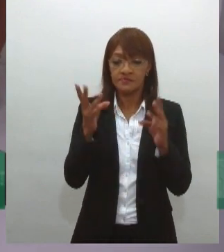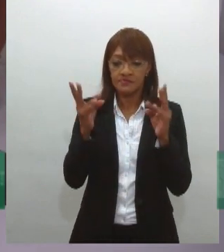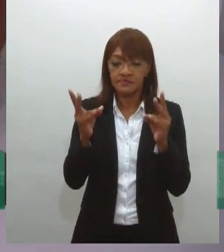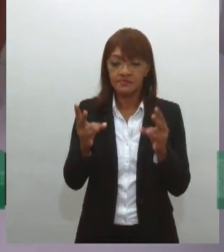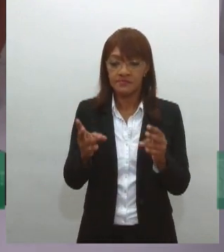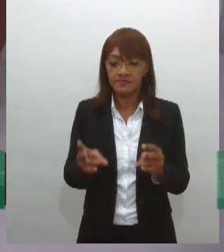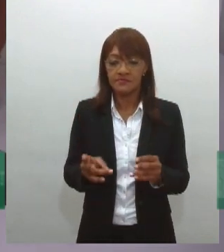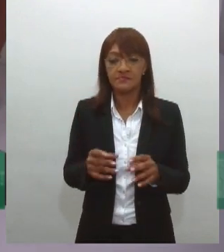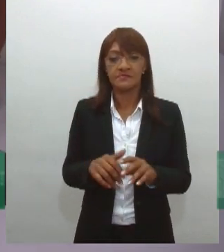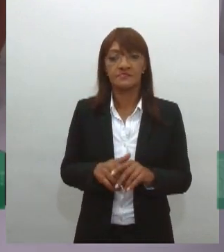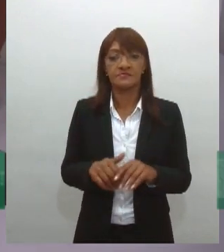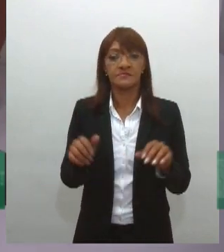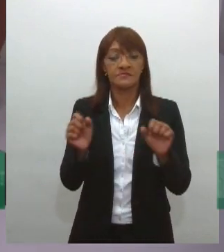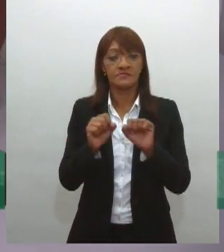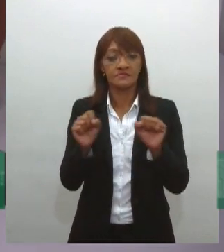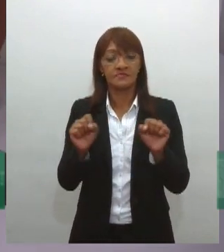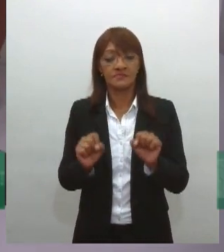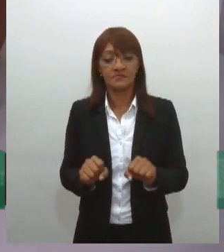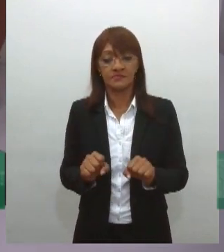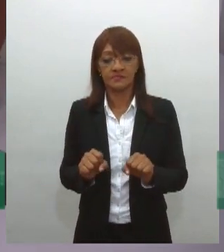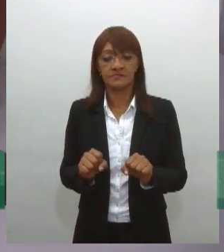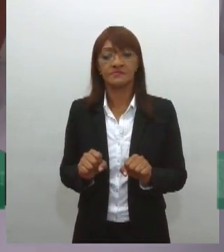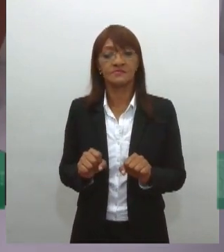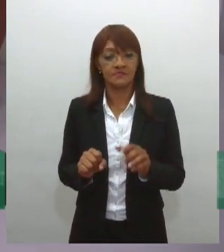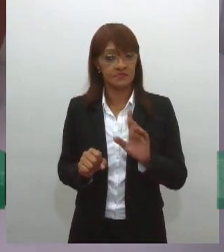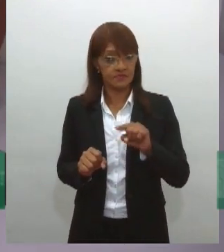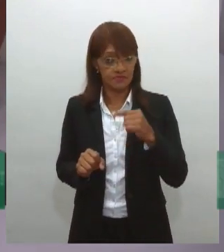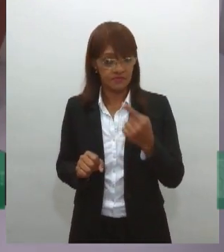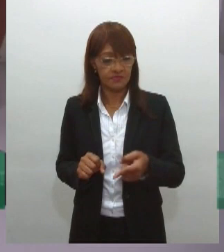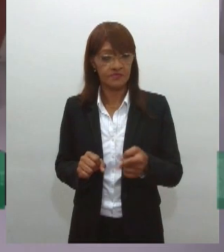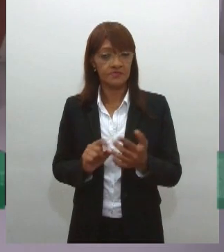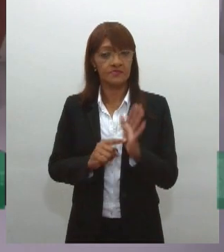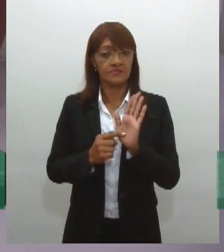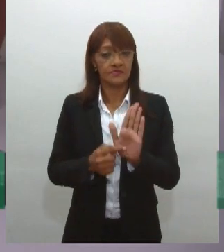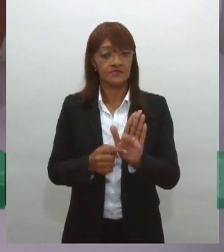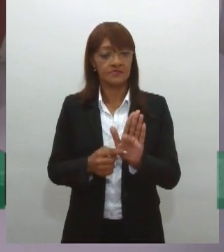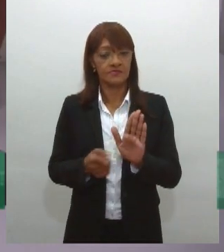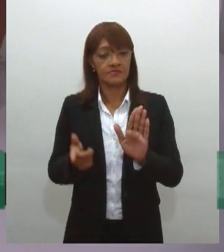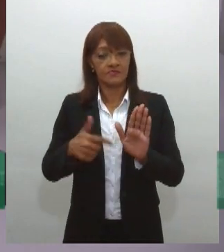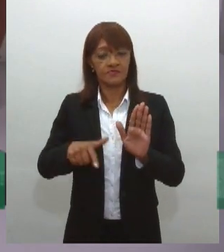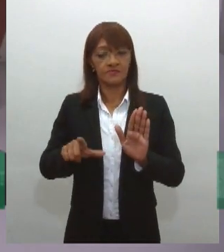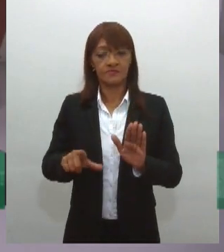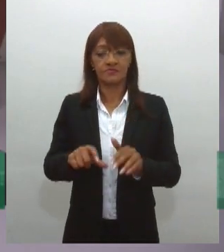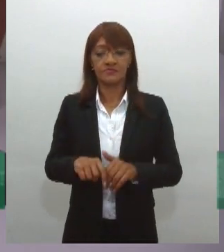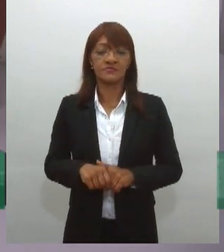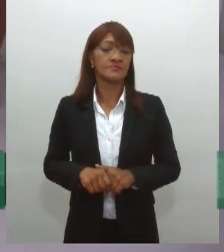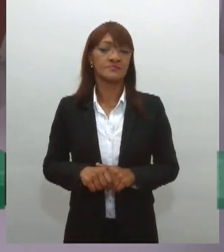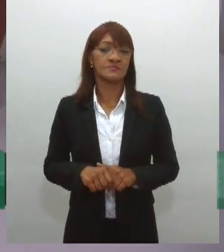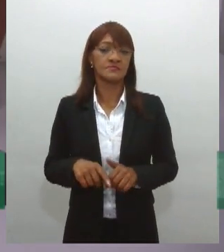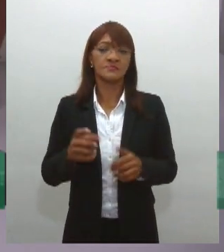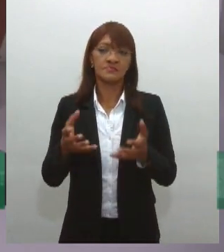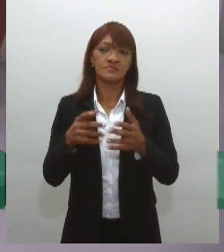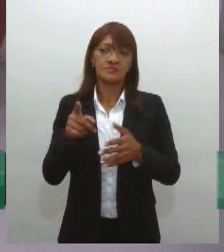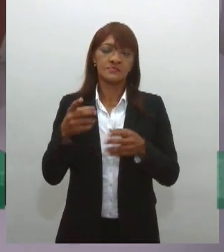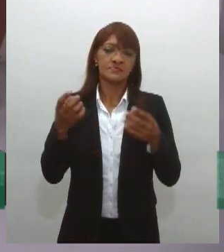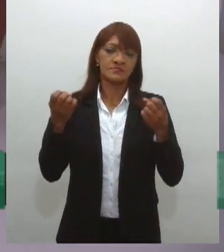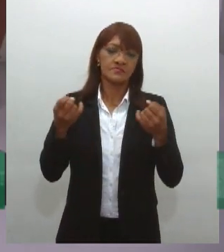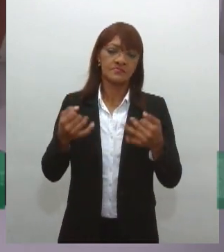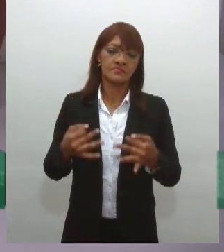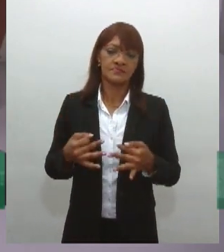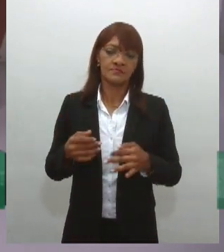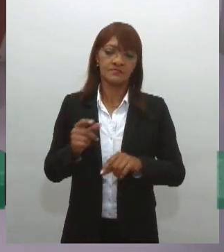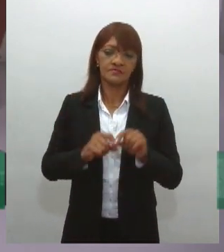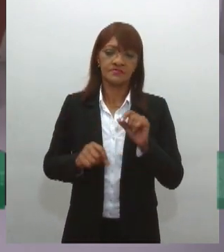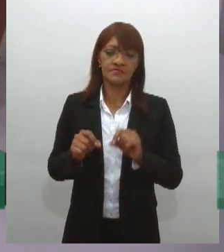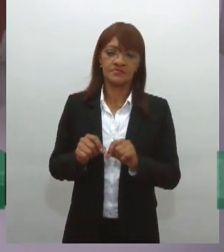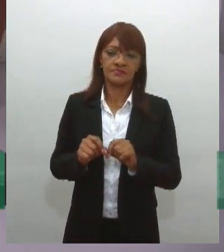Sistema Nacional, e aí a gente vai trazer depois novamente uma fala do Humberto Costa, queria que você desse um panorama para a gente dessa aprovação